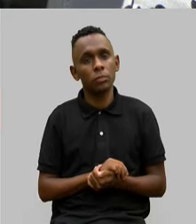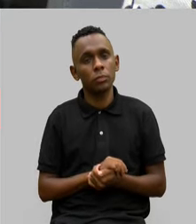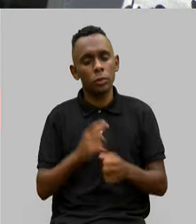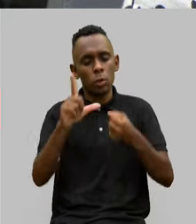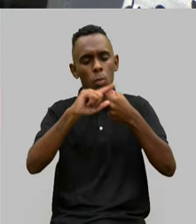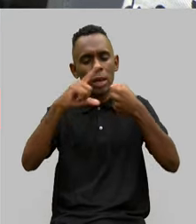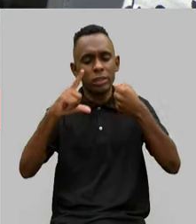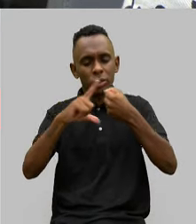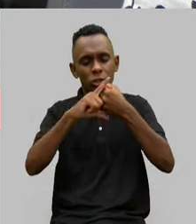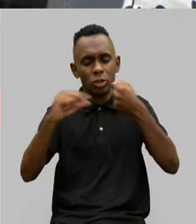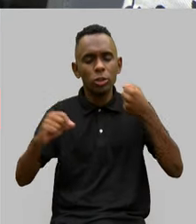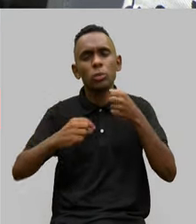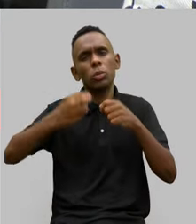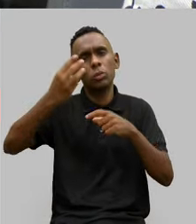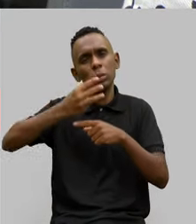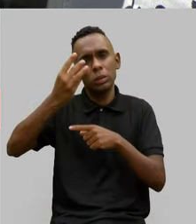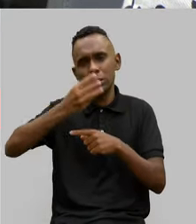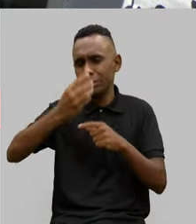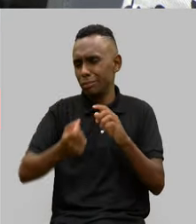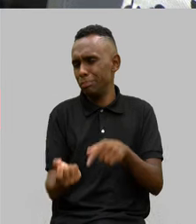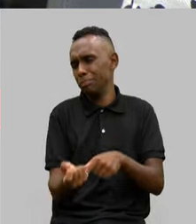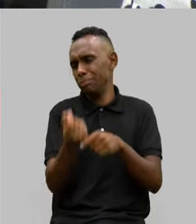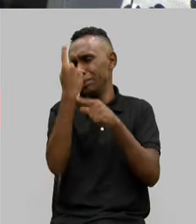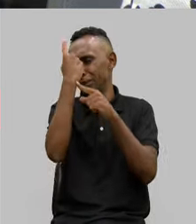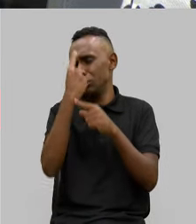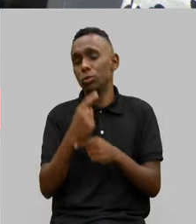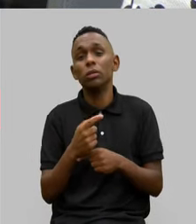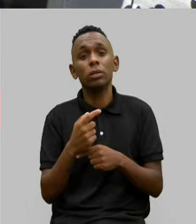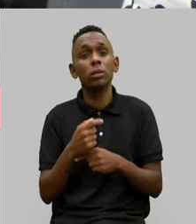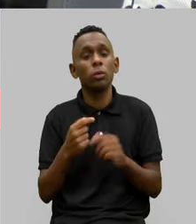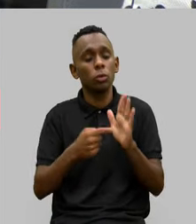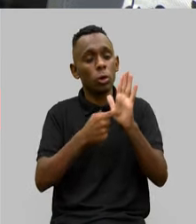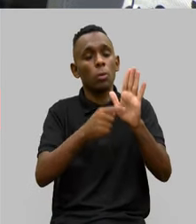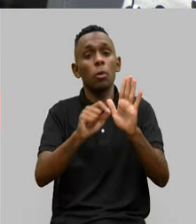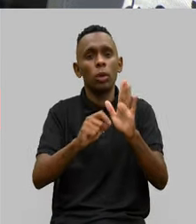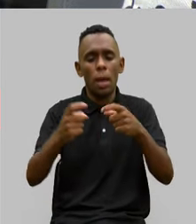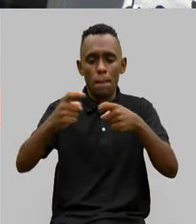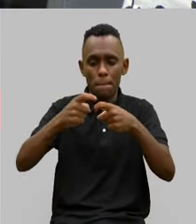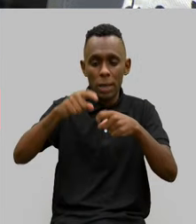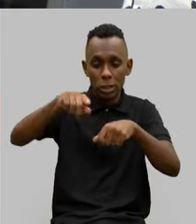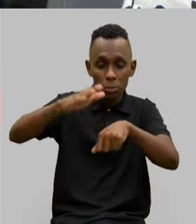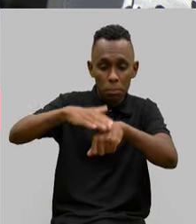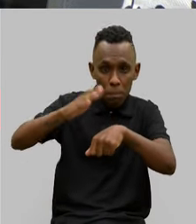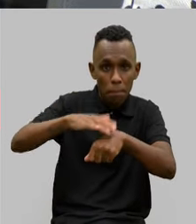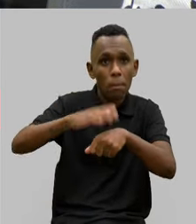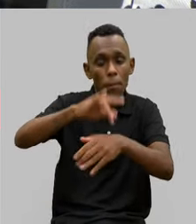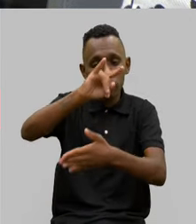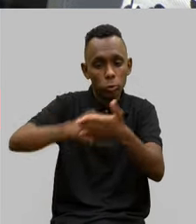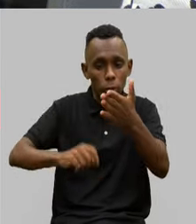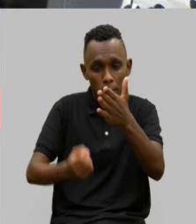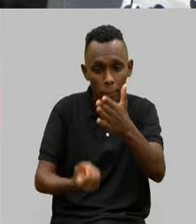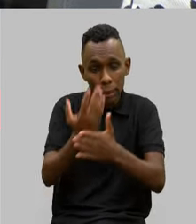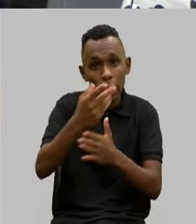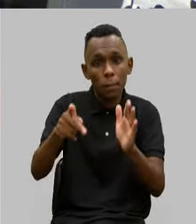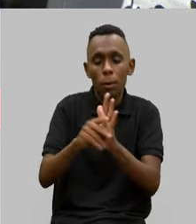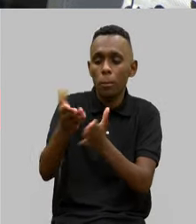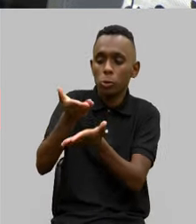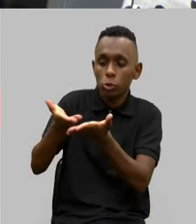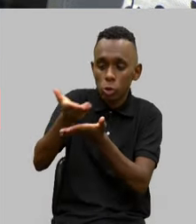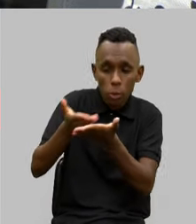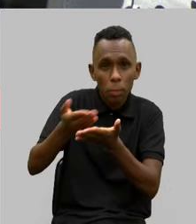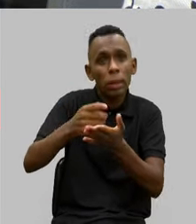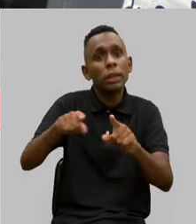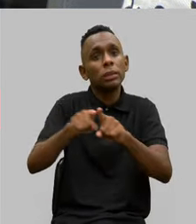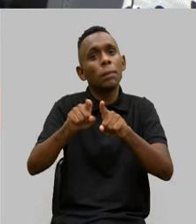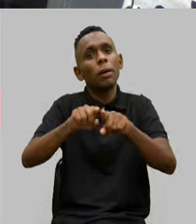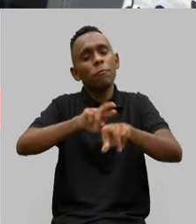eu achei que foi o mais esdo de todos que fala que é vedado ao médico a prescrição de canabidiol para indicação terapêutica diversa